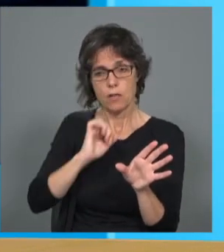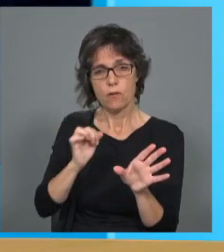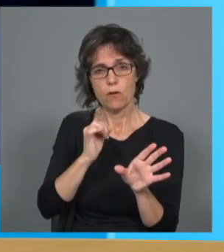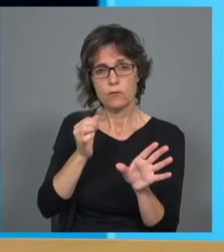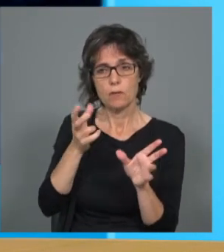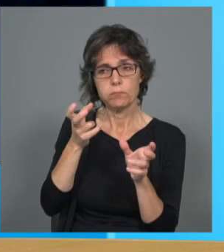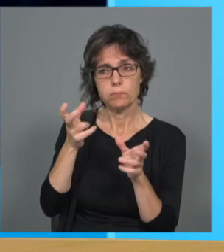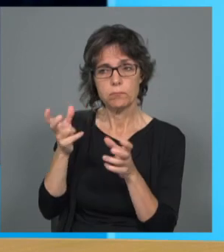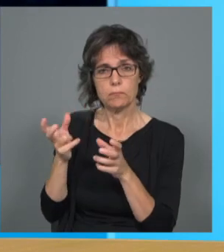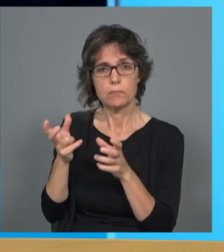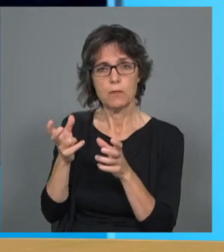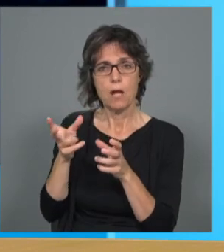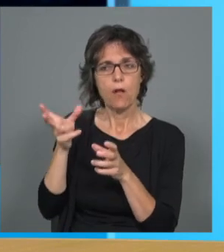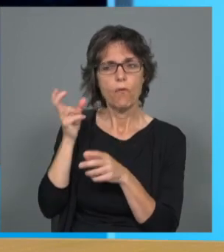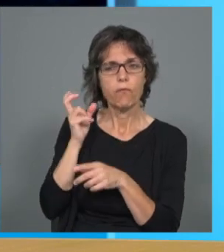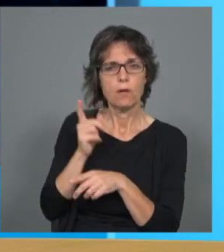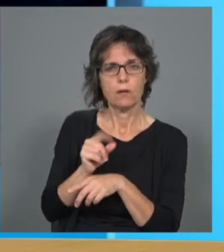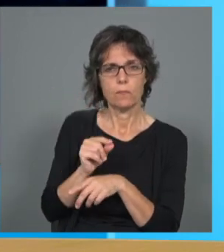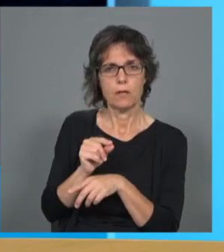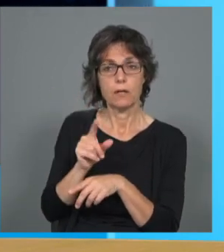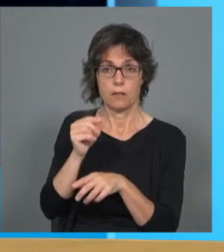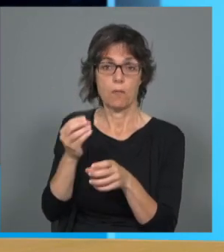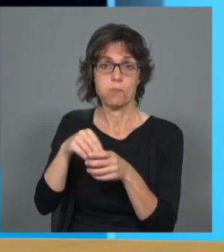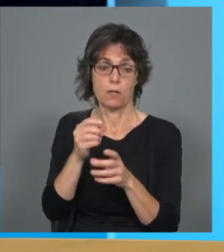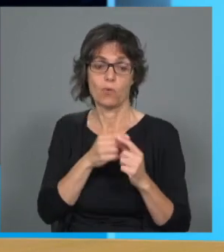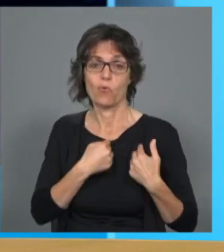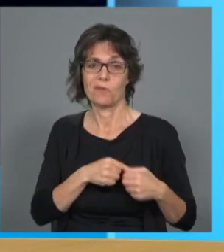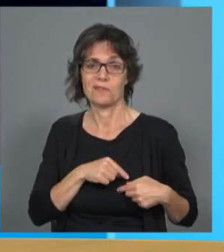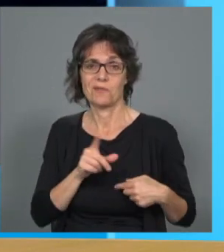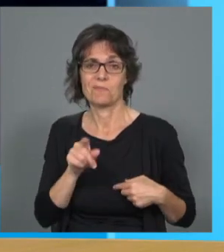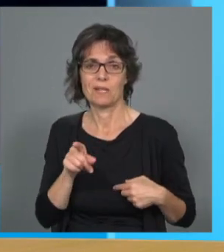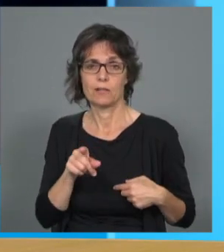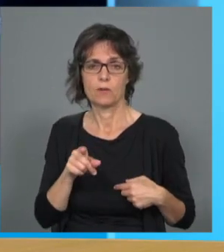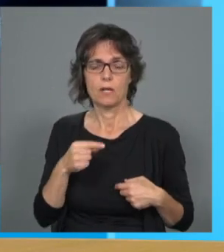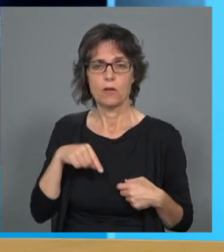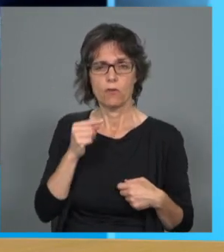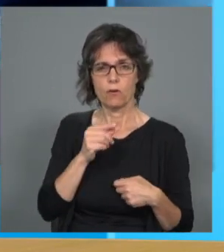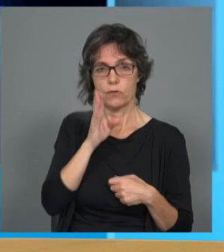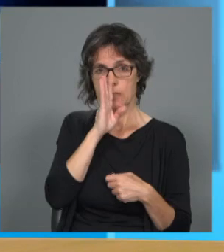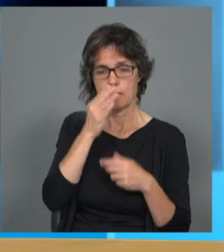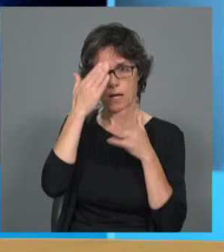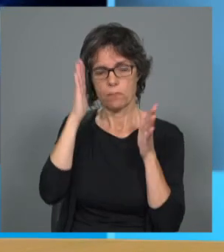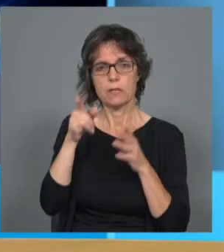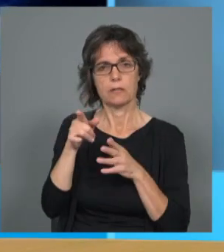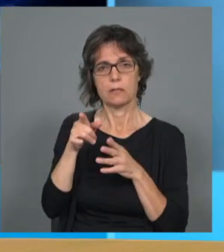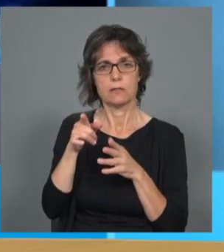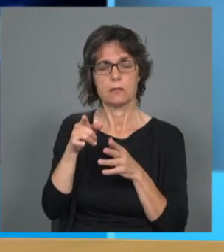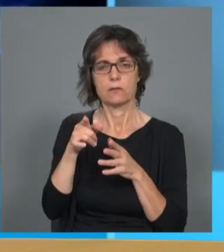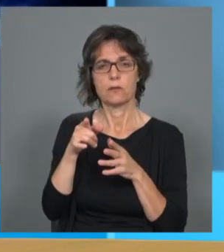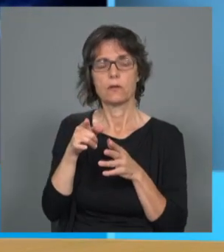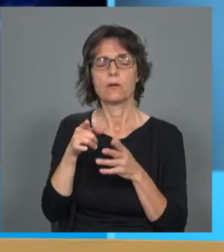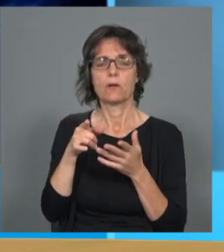ele coloca-lhe a questão do coração, mas sem ter havido uma questão de escuta efetiva, não é possível fazer informação como deve